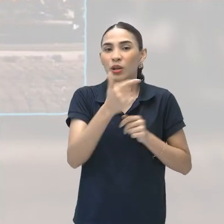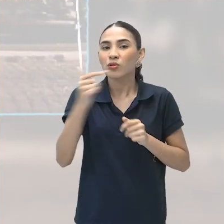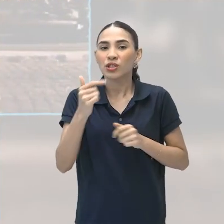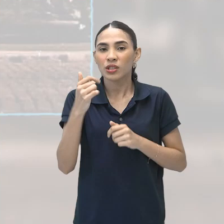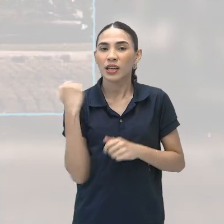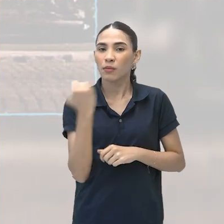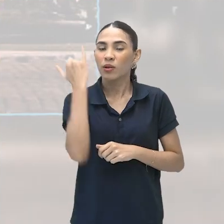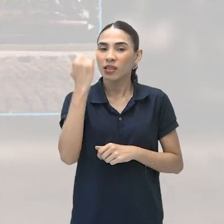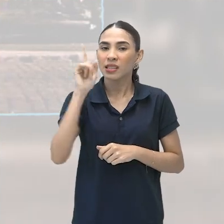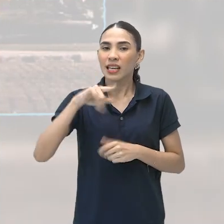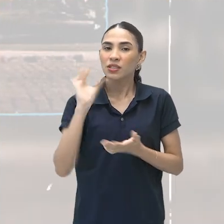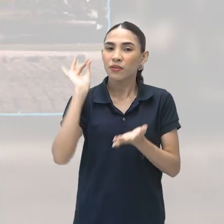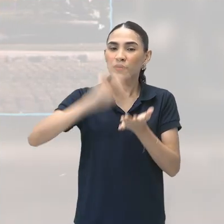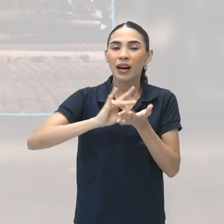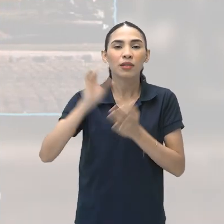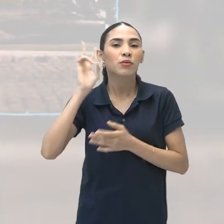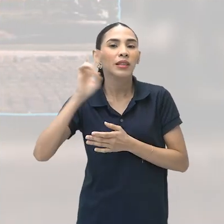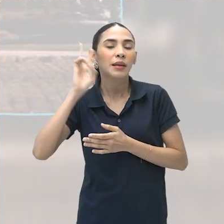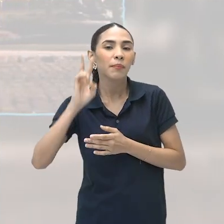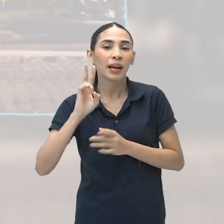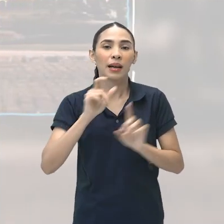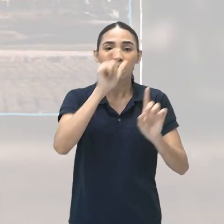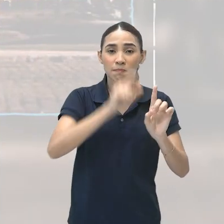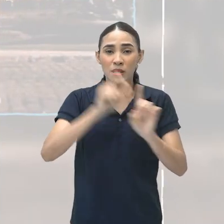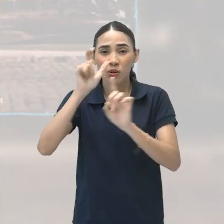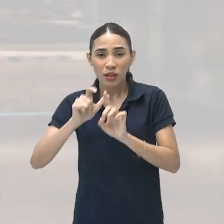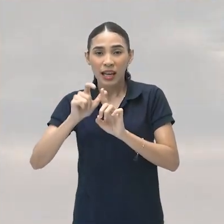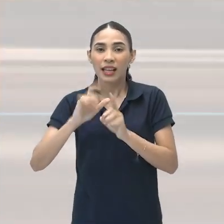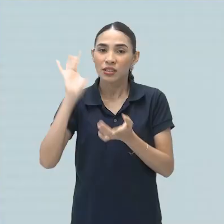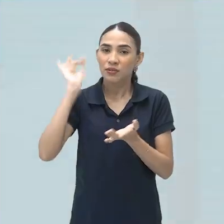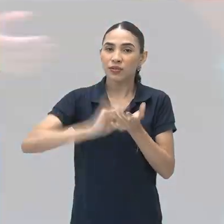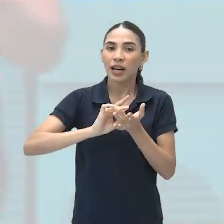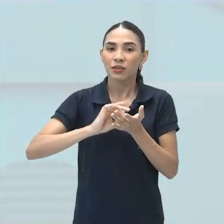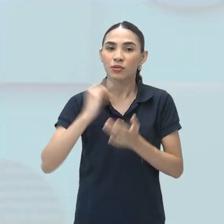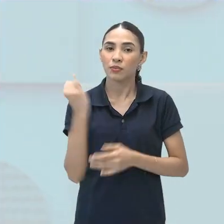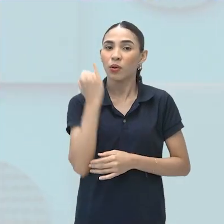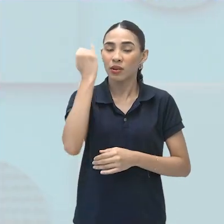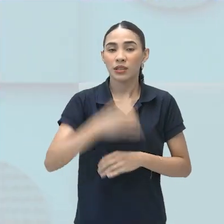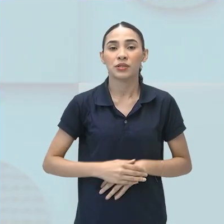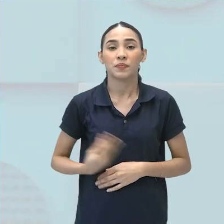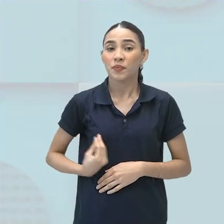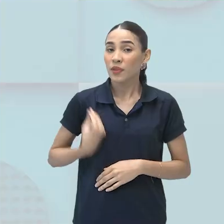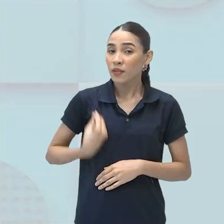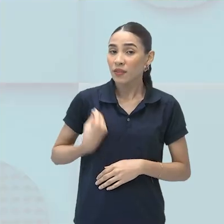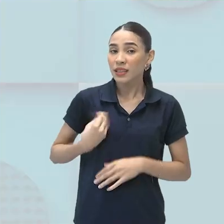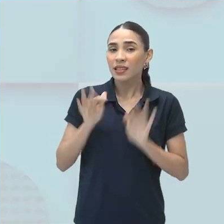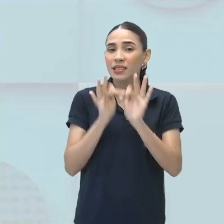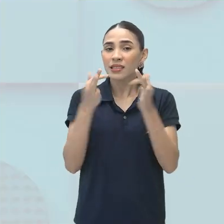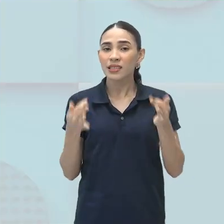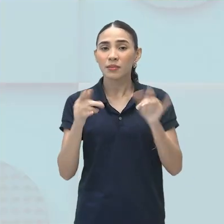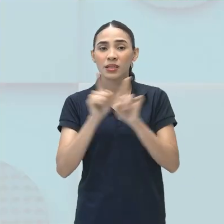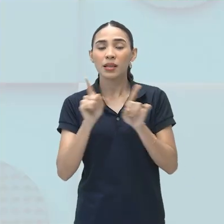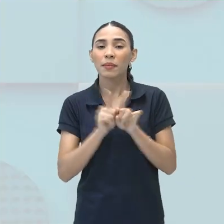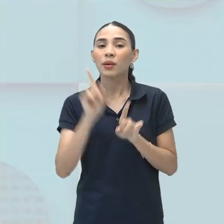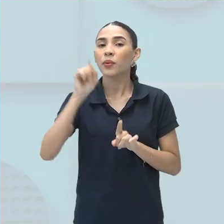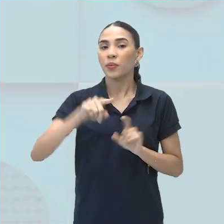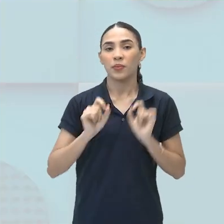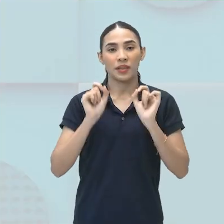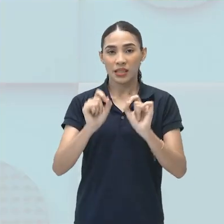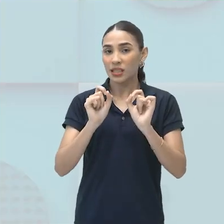de fato, buscar dialogar com personagens reais, concretos. Suas vidas comuns foram, na